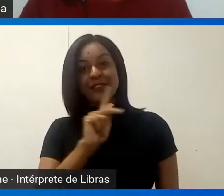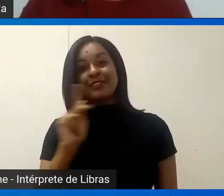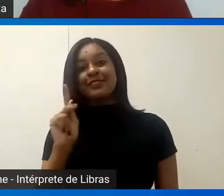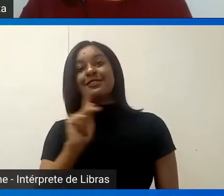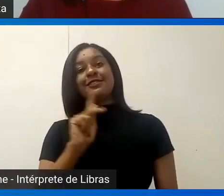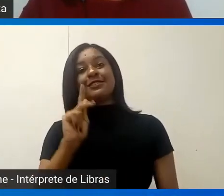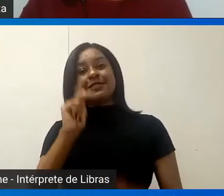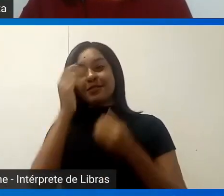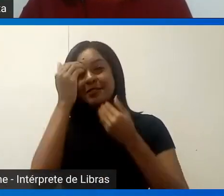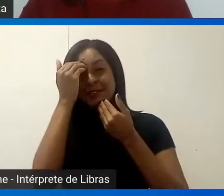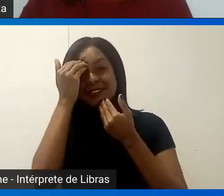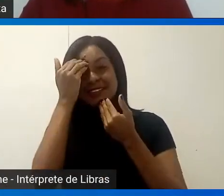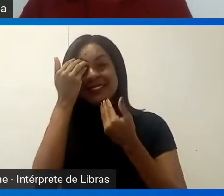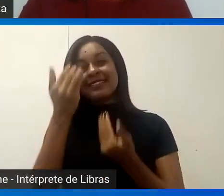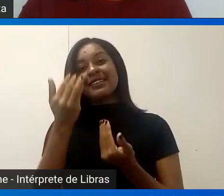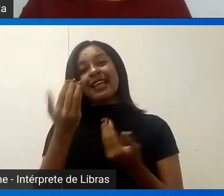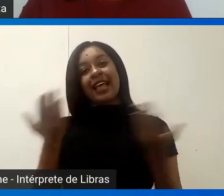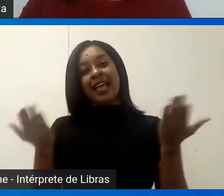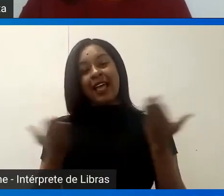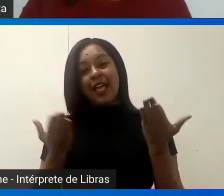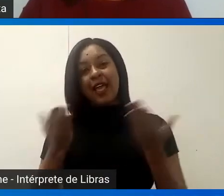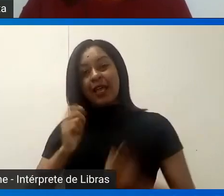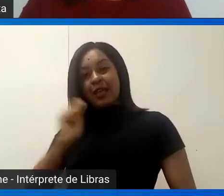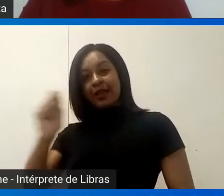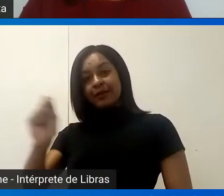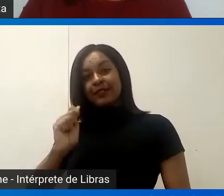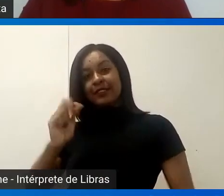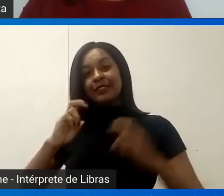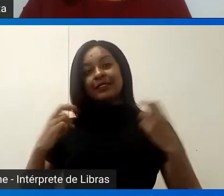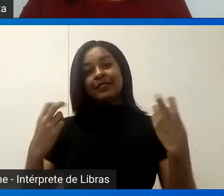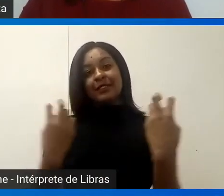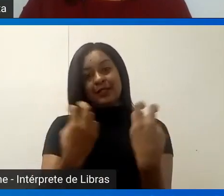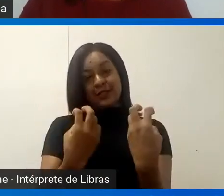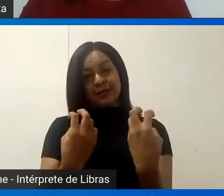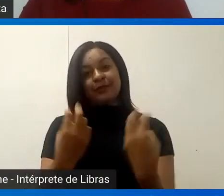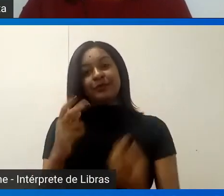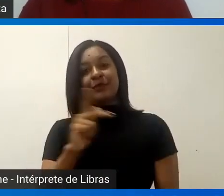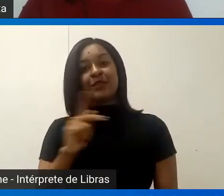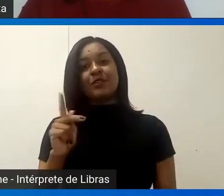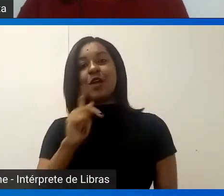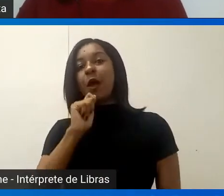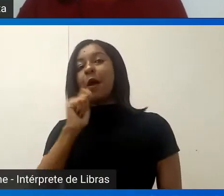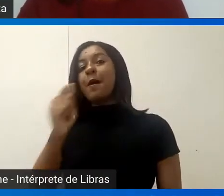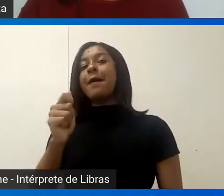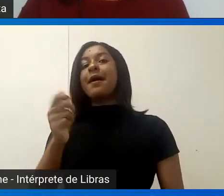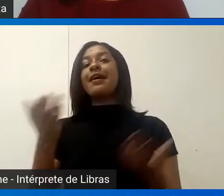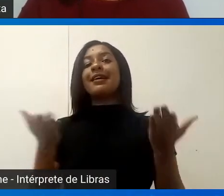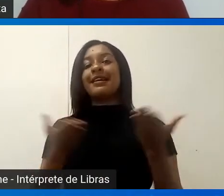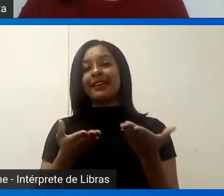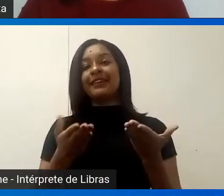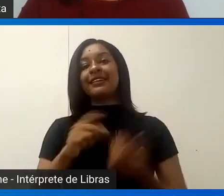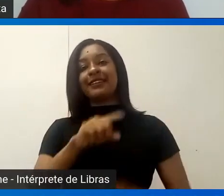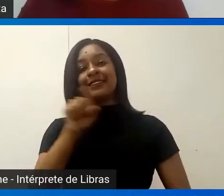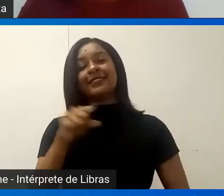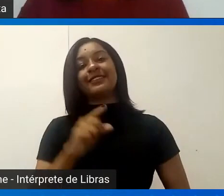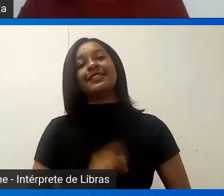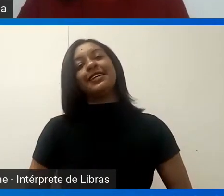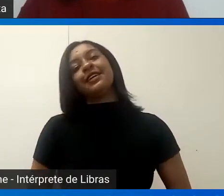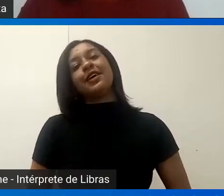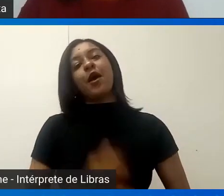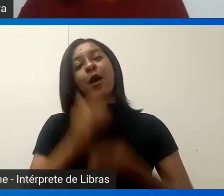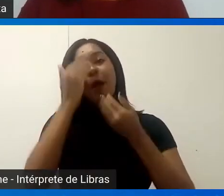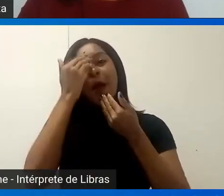mediação neste momento da mesa Professor Rafael a palavra com você Obrigado Simone